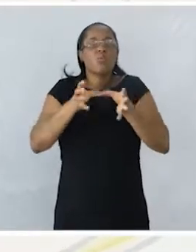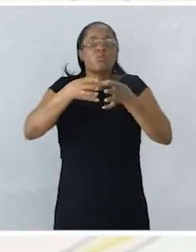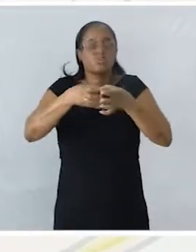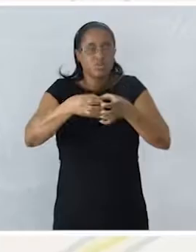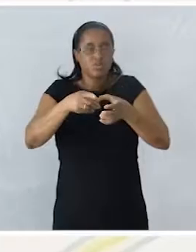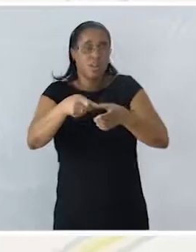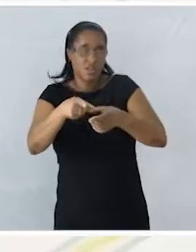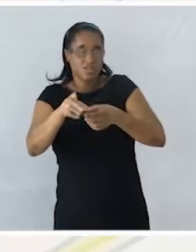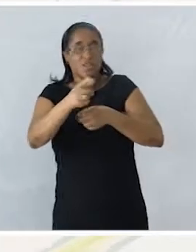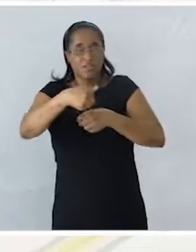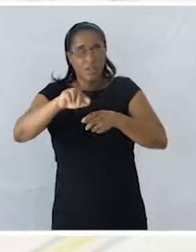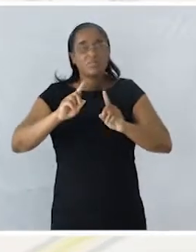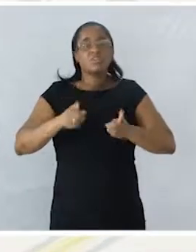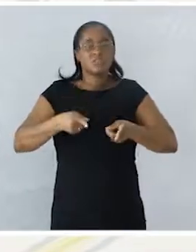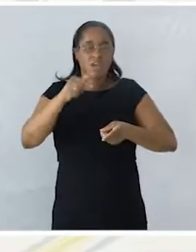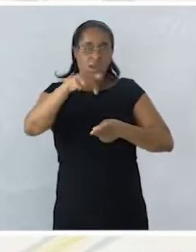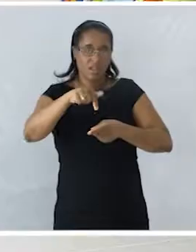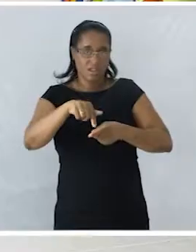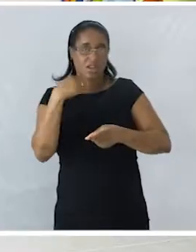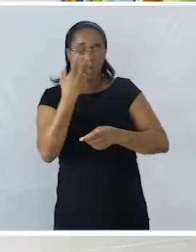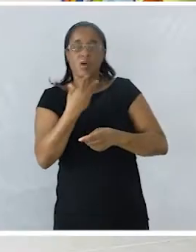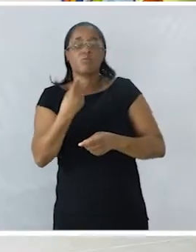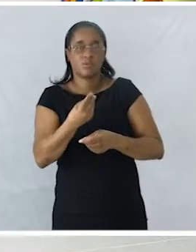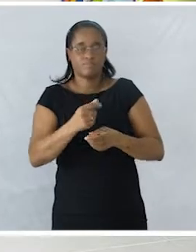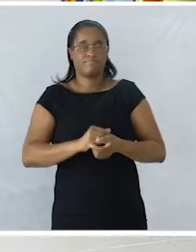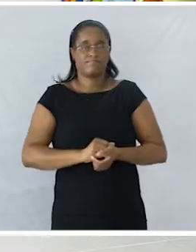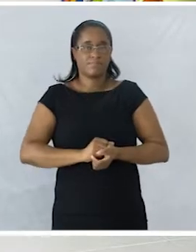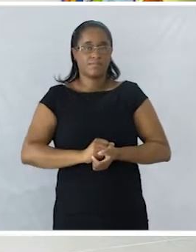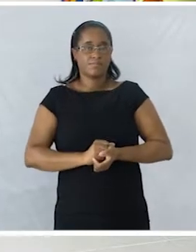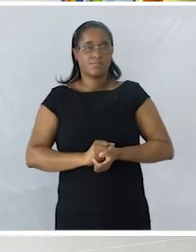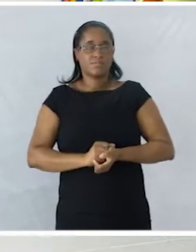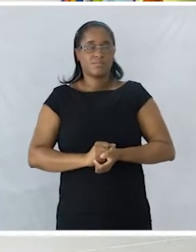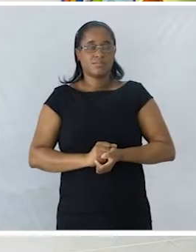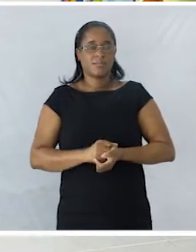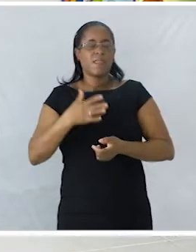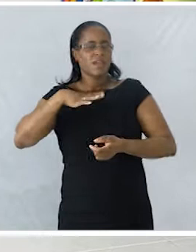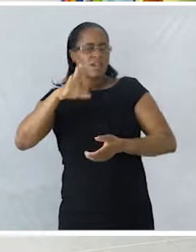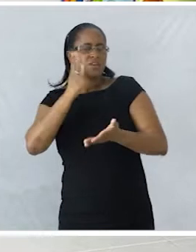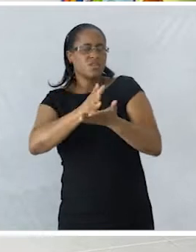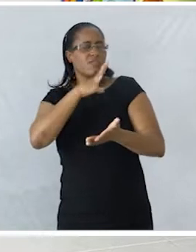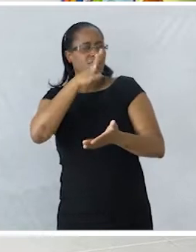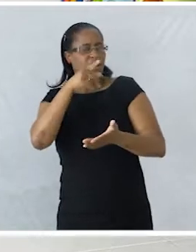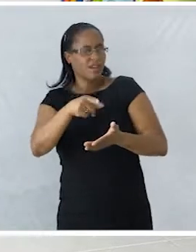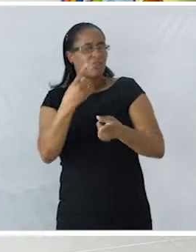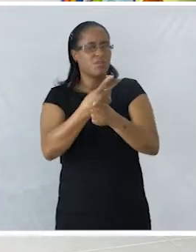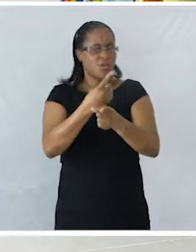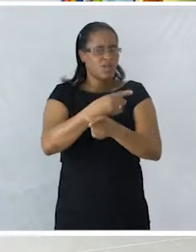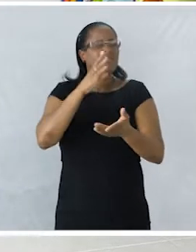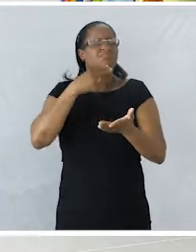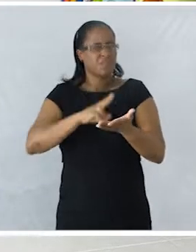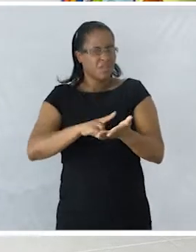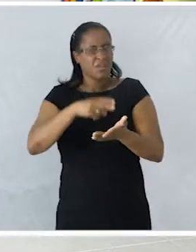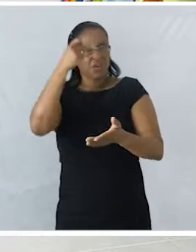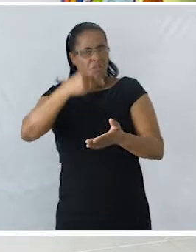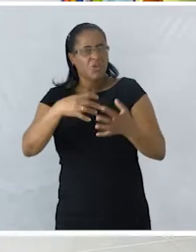que é isso que vamos iniciar a aula de hoje. Queria só falar aqui de uma coisa que certamente ficou uma dúvida